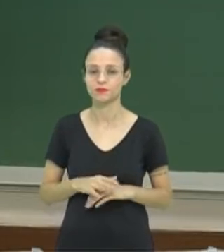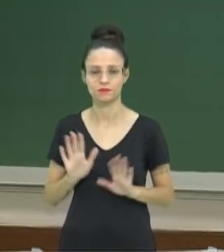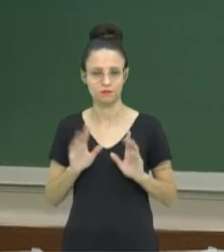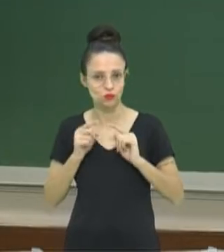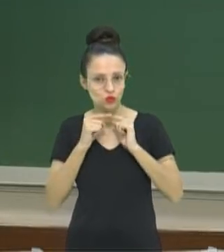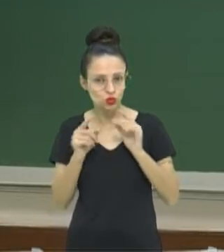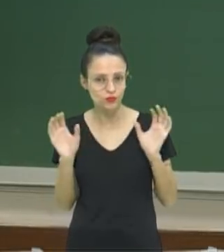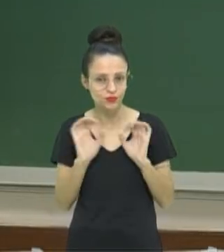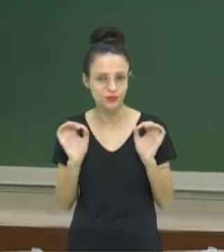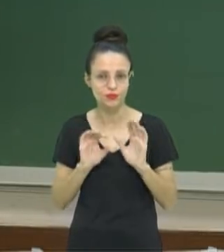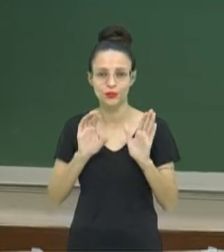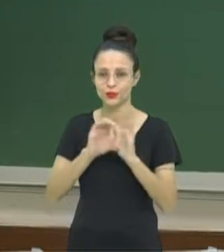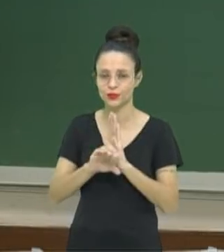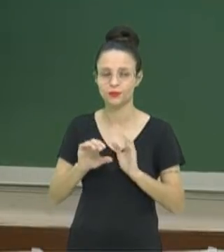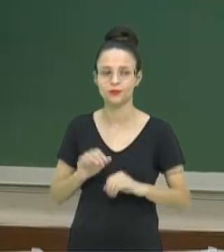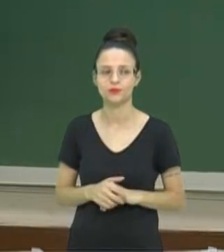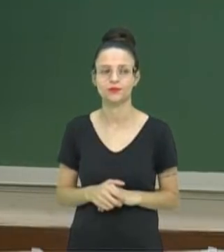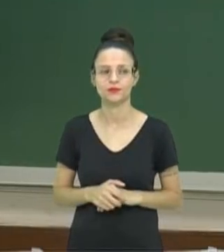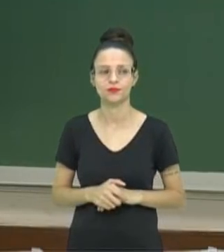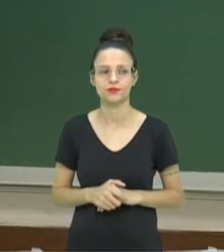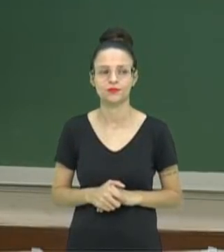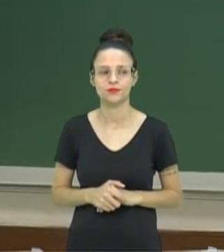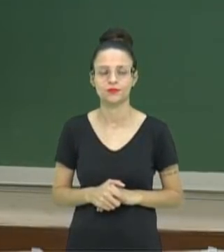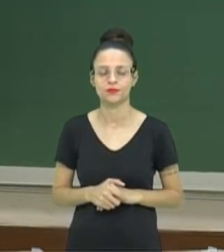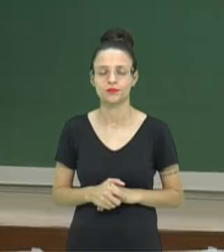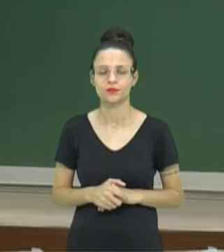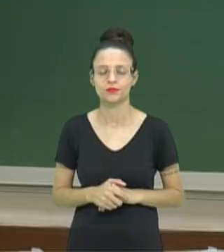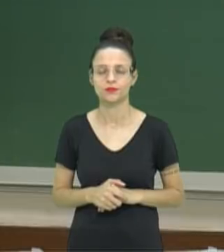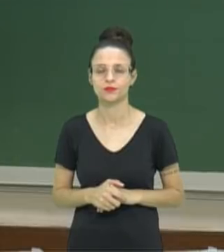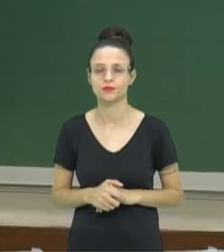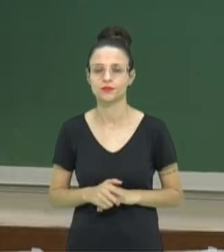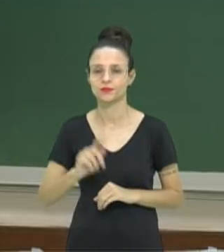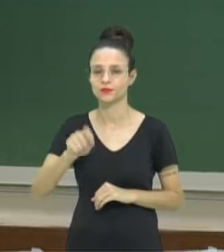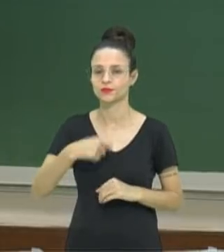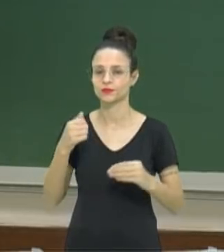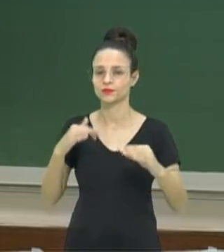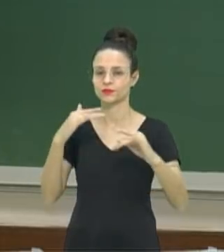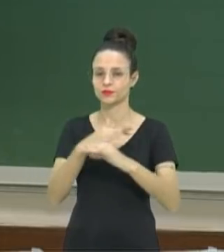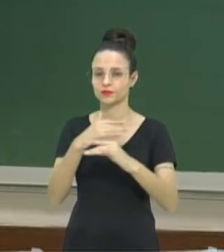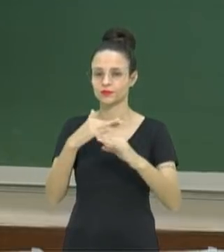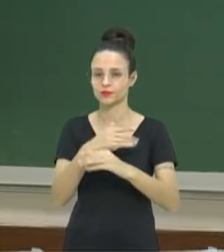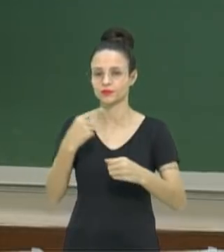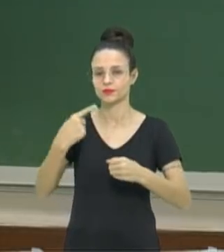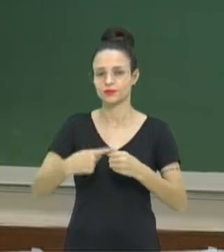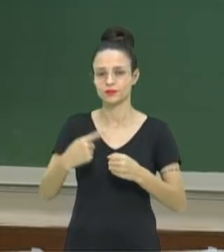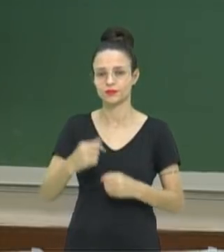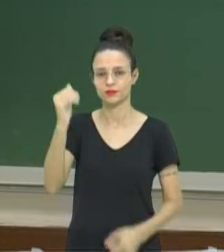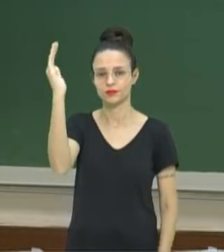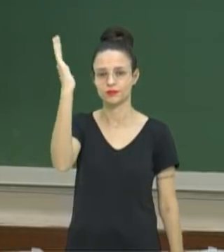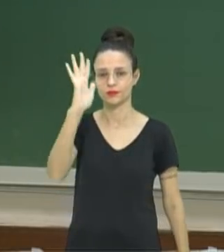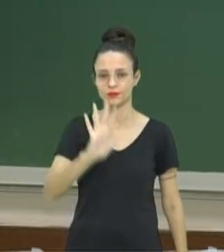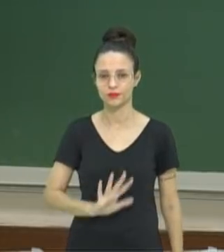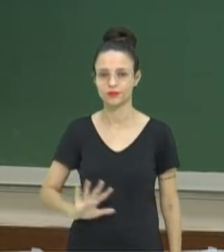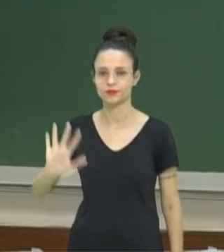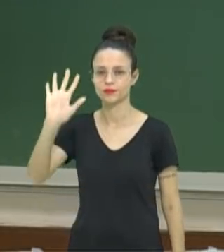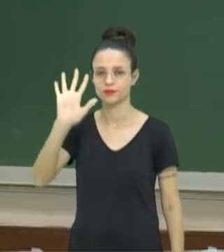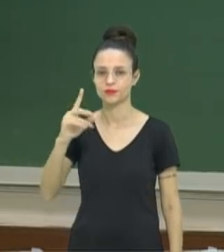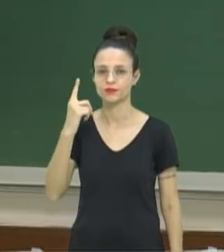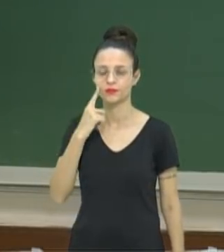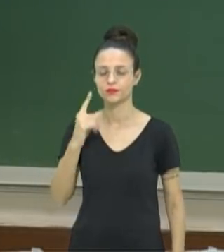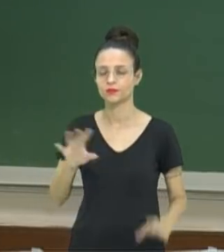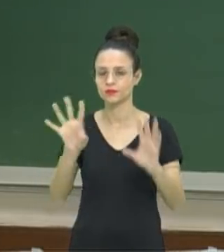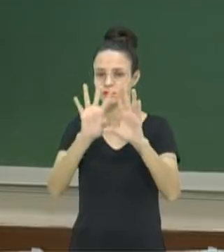nenhuma dúvida ali dos conceitos. E aí, o que nós vamos ter ali da questão da urbanização do Brasil? Vamos ver em